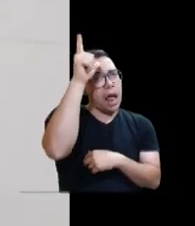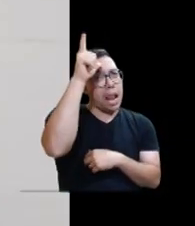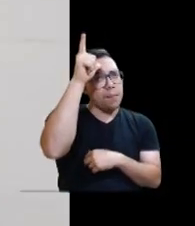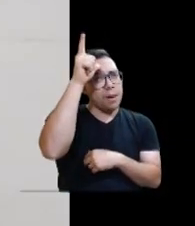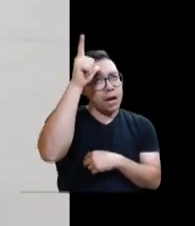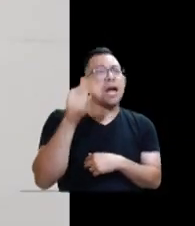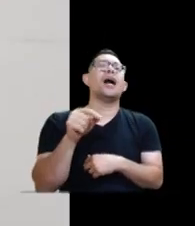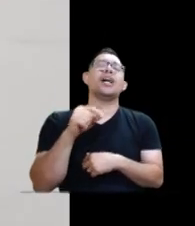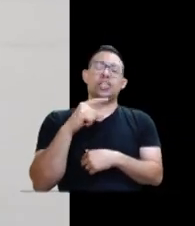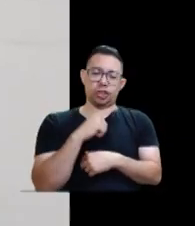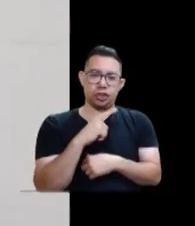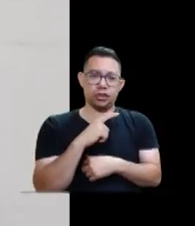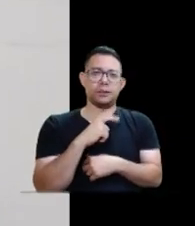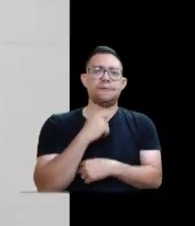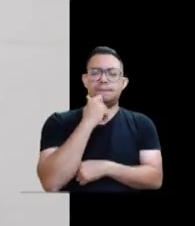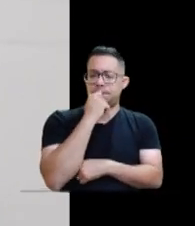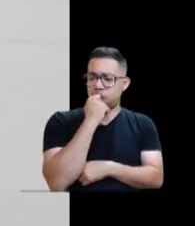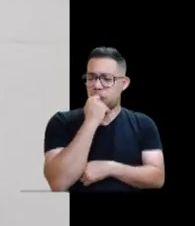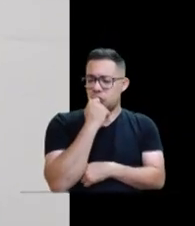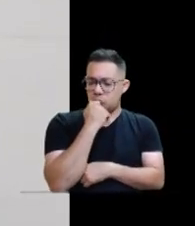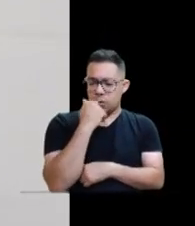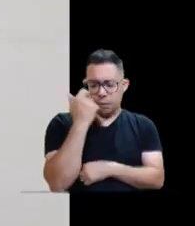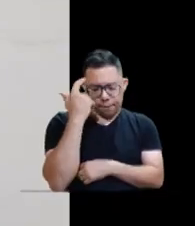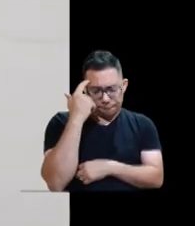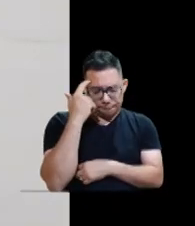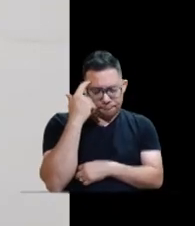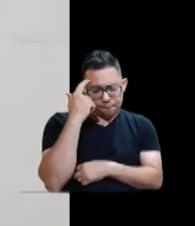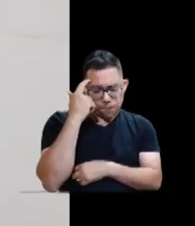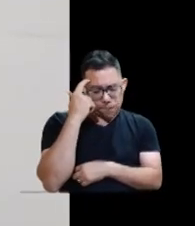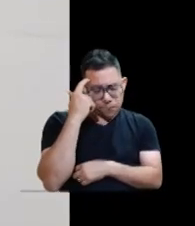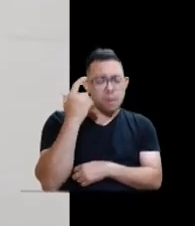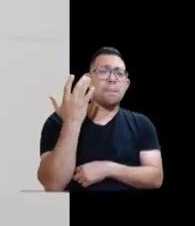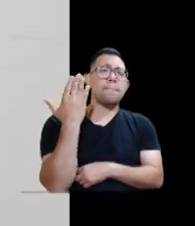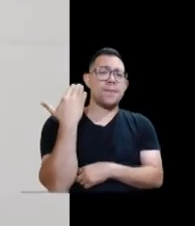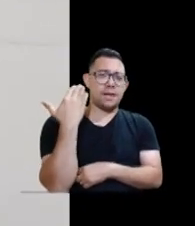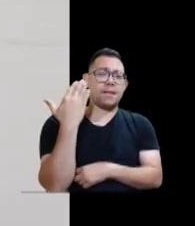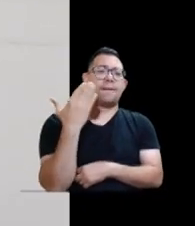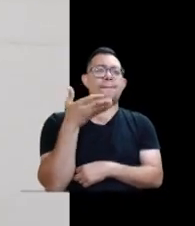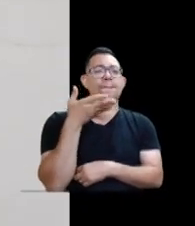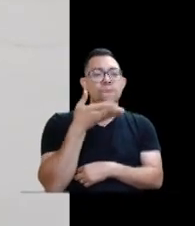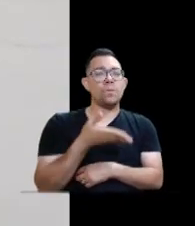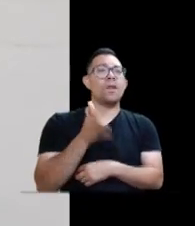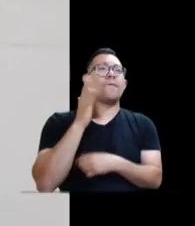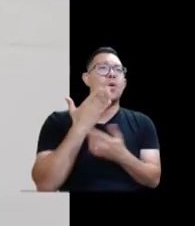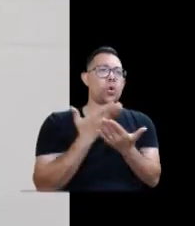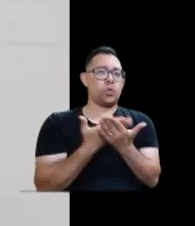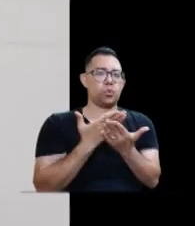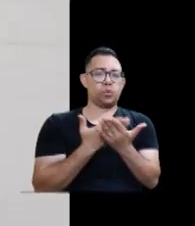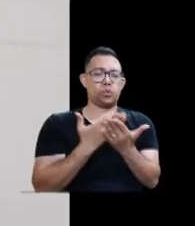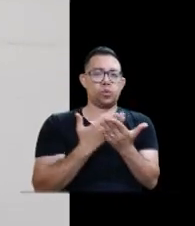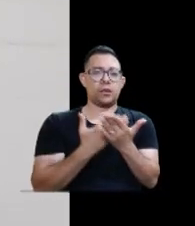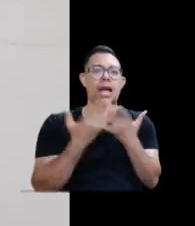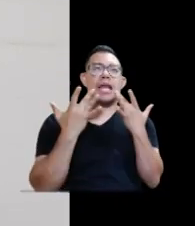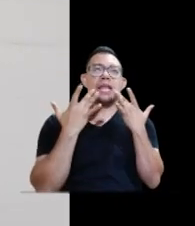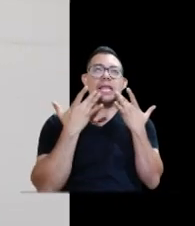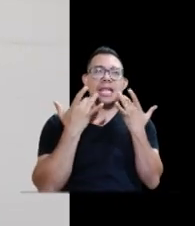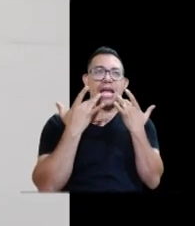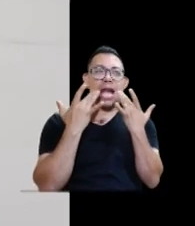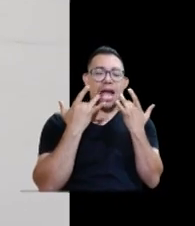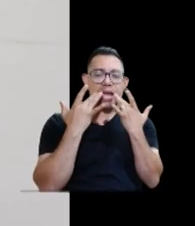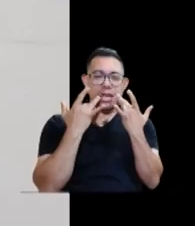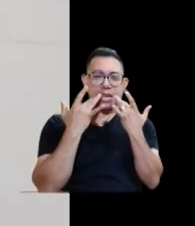assistir filmes de algum diretor alemão, tinha. Eu lembro também que uma vez nós